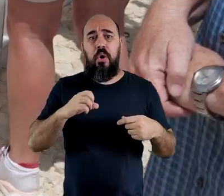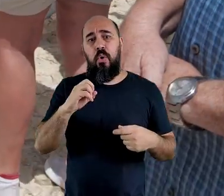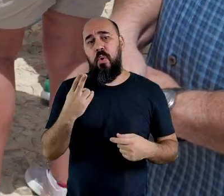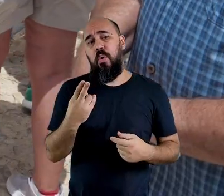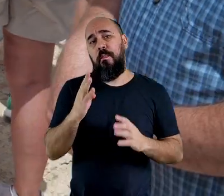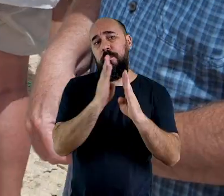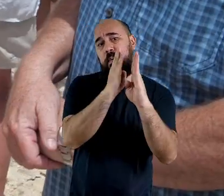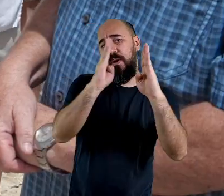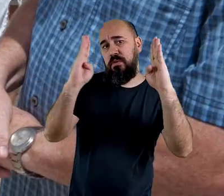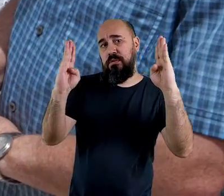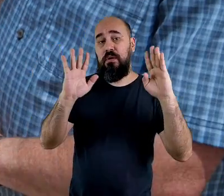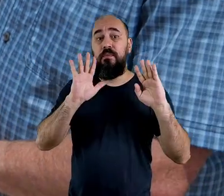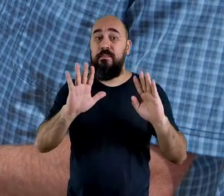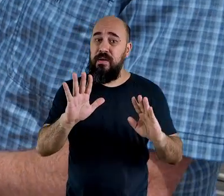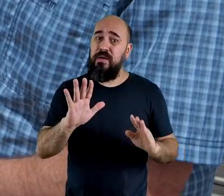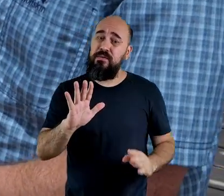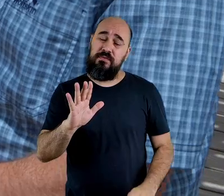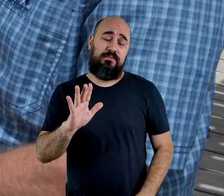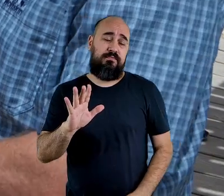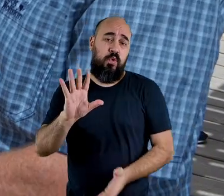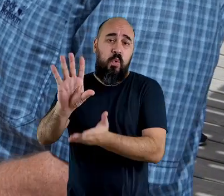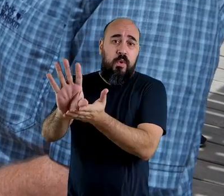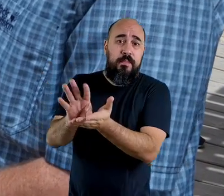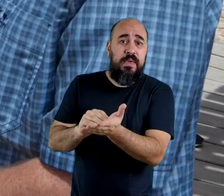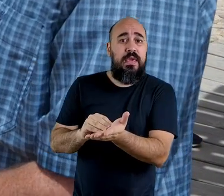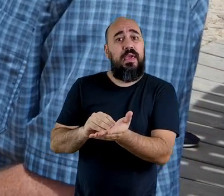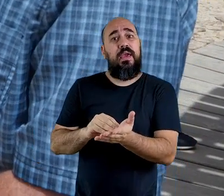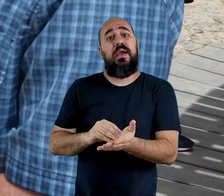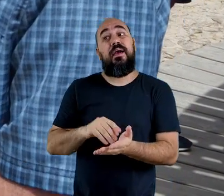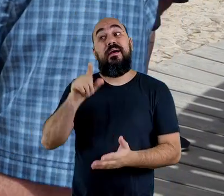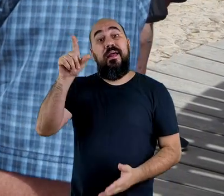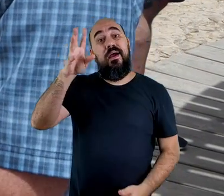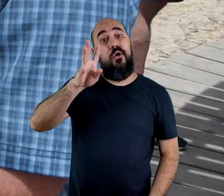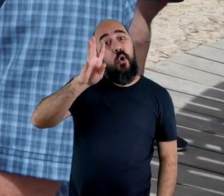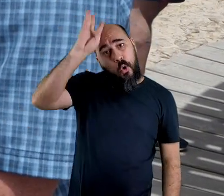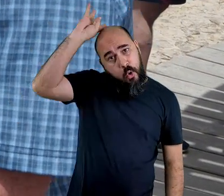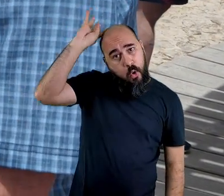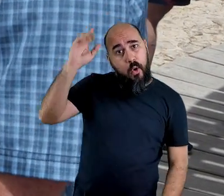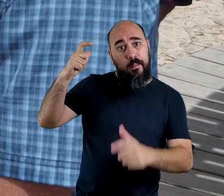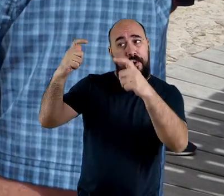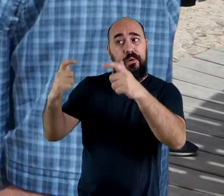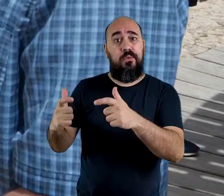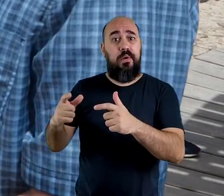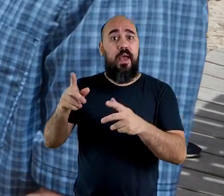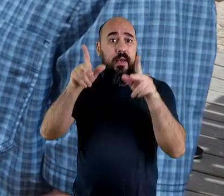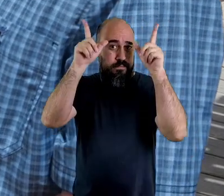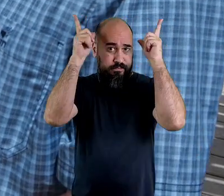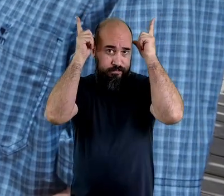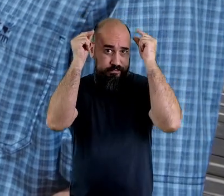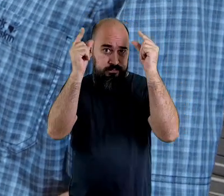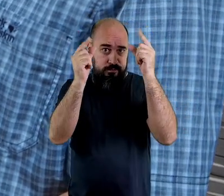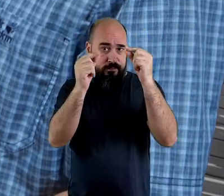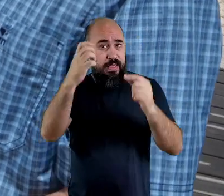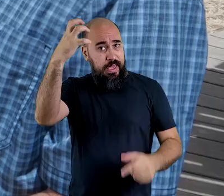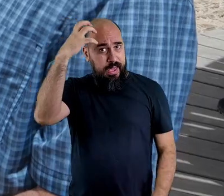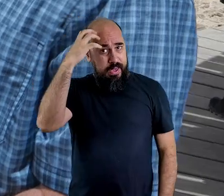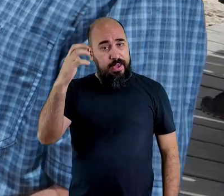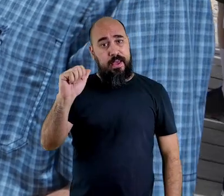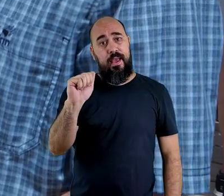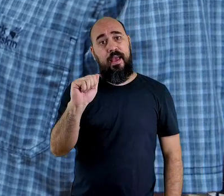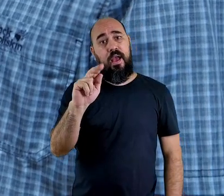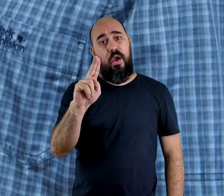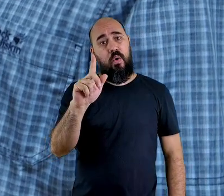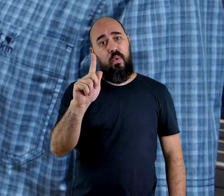novamente, imitando estruturas da época de Augusto, que conhecemos em Roma, e o nível inferior é provavelmente a área mais